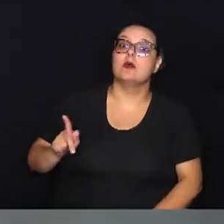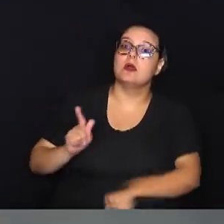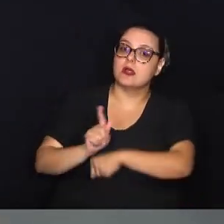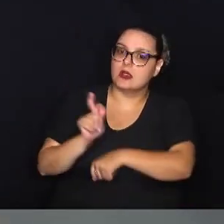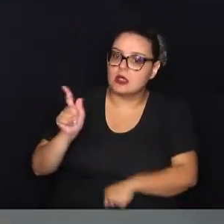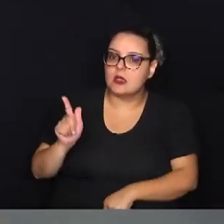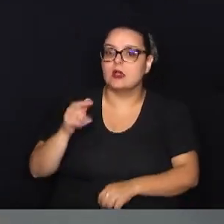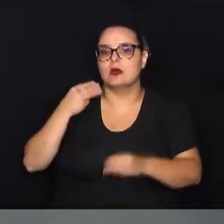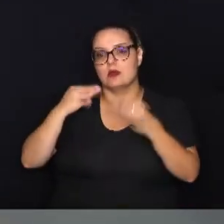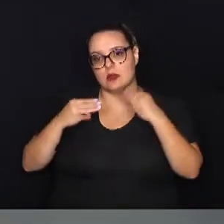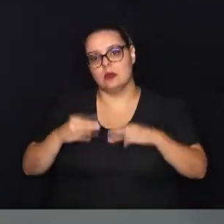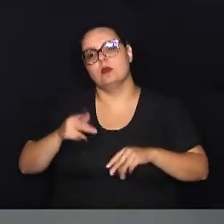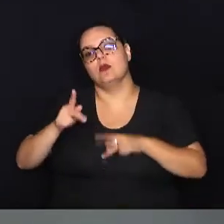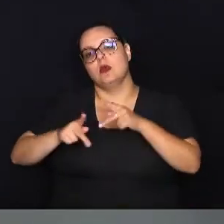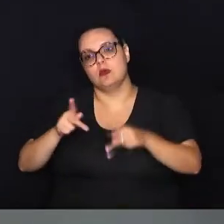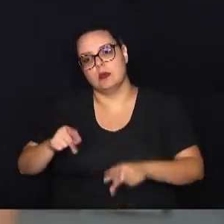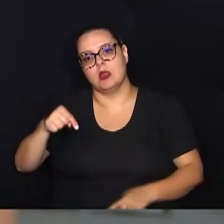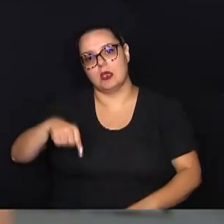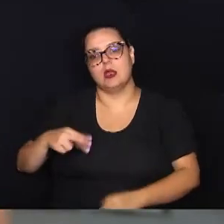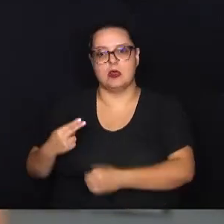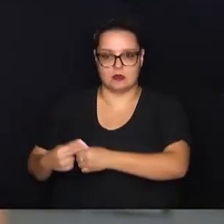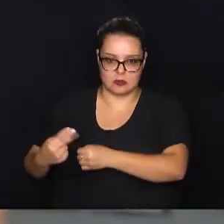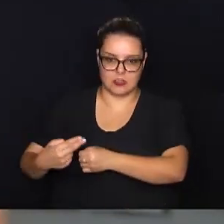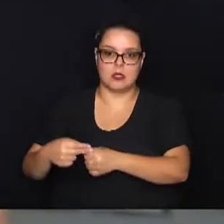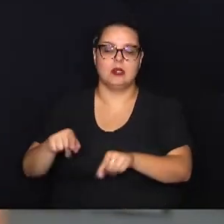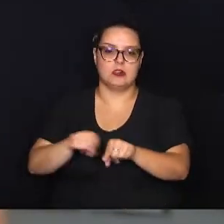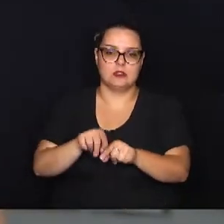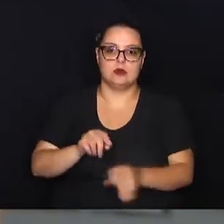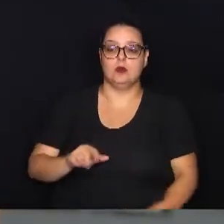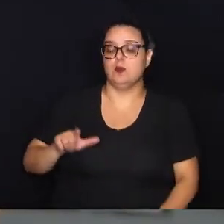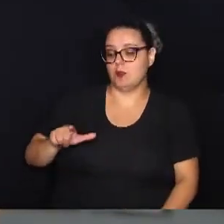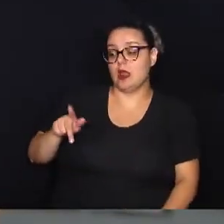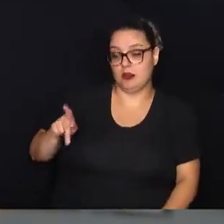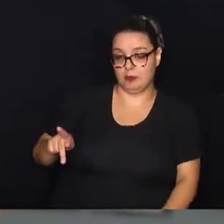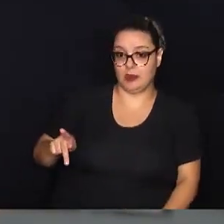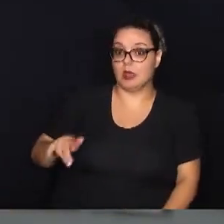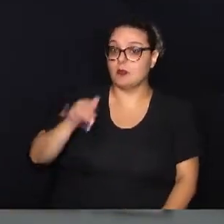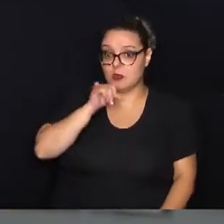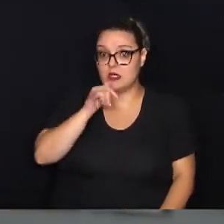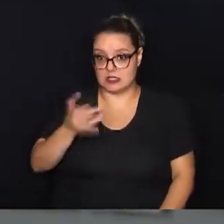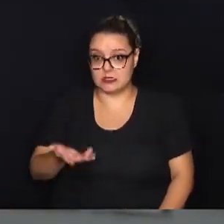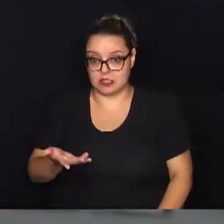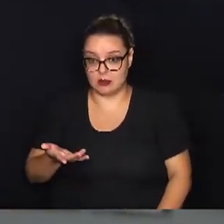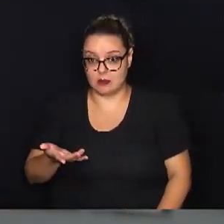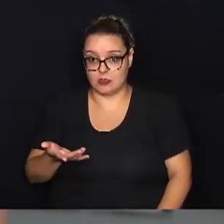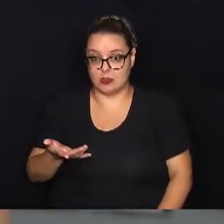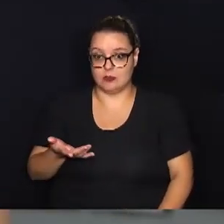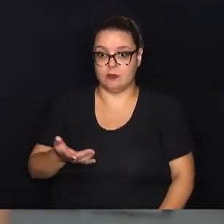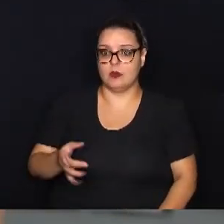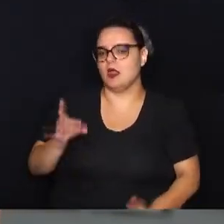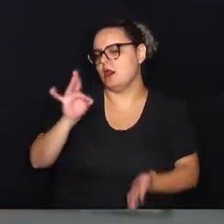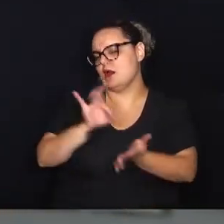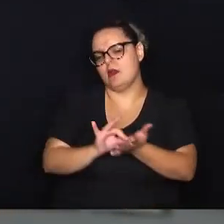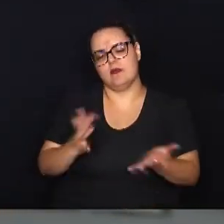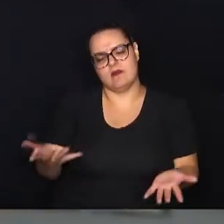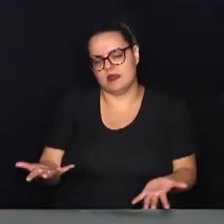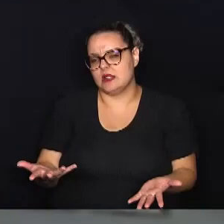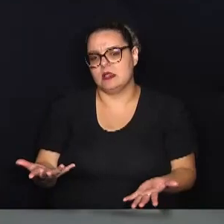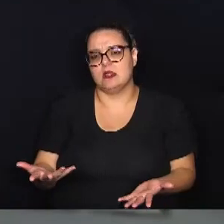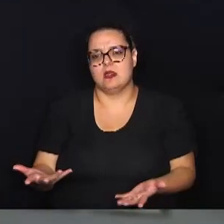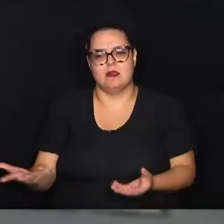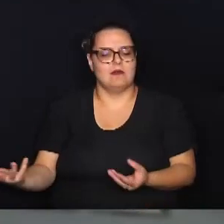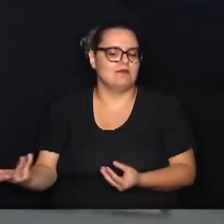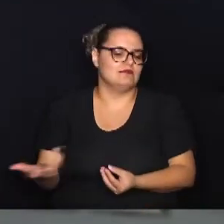em música popular aqui na Unicamp. Os LPs, por exemplo, são verdadeiras obras gráficas, né?